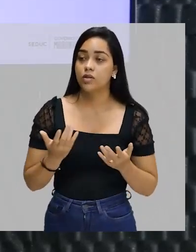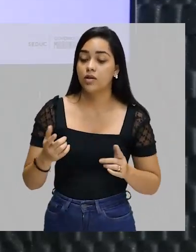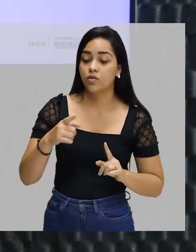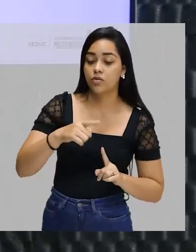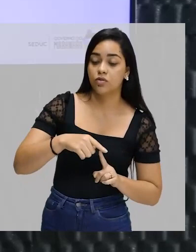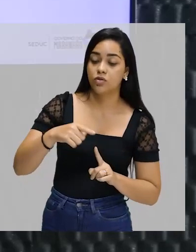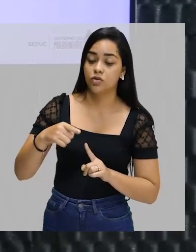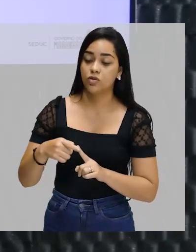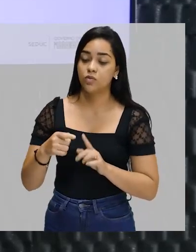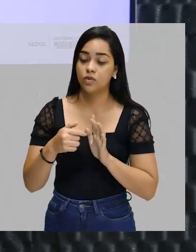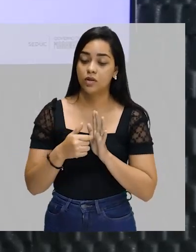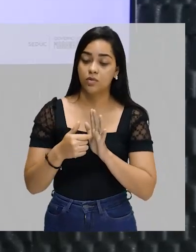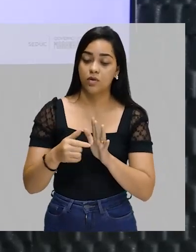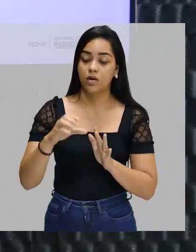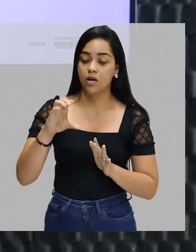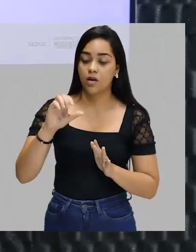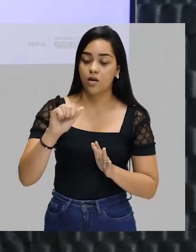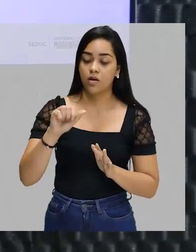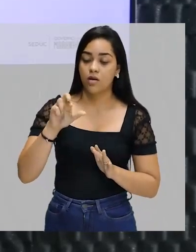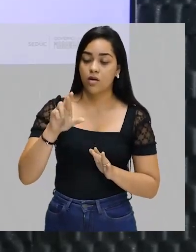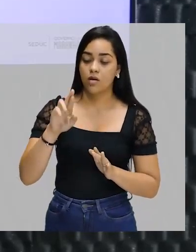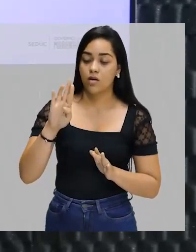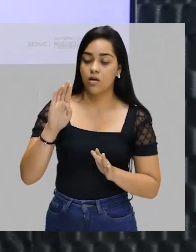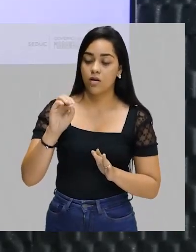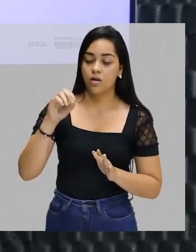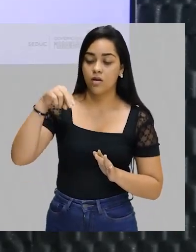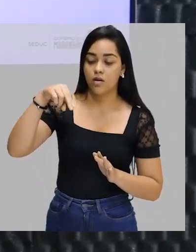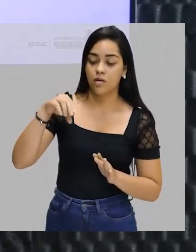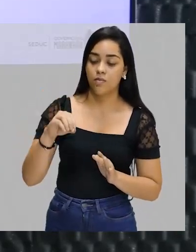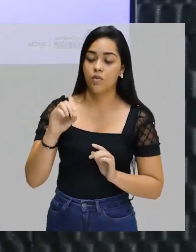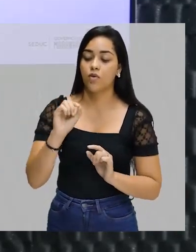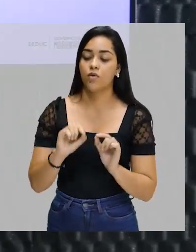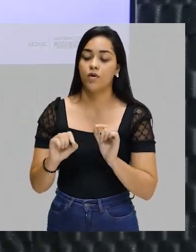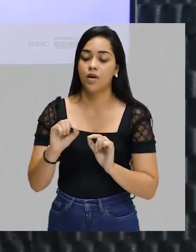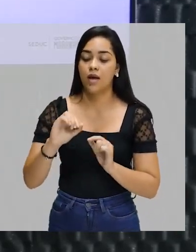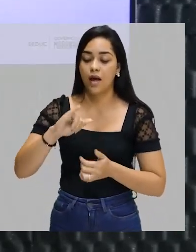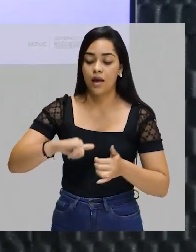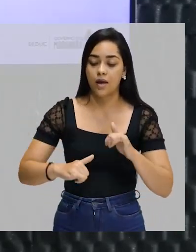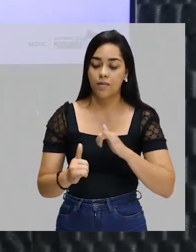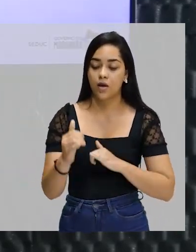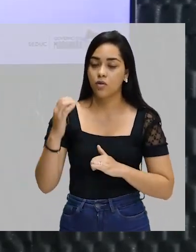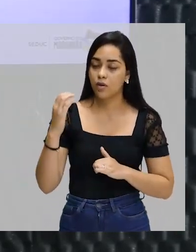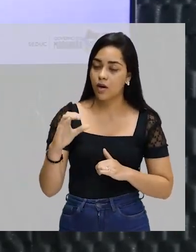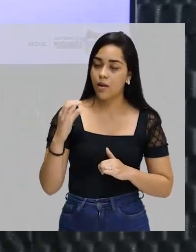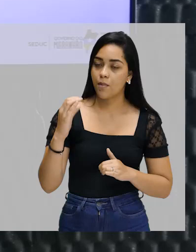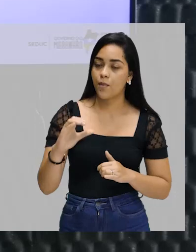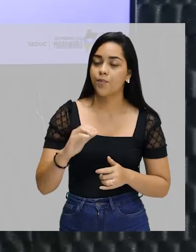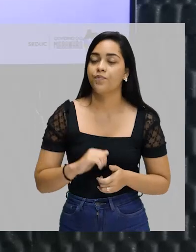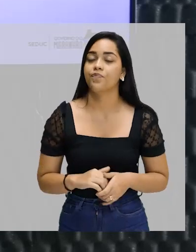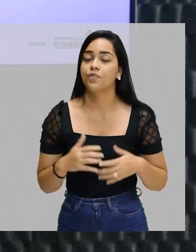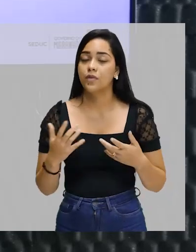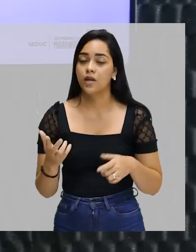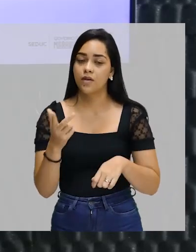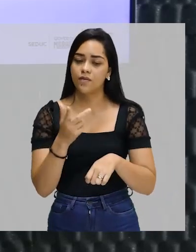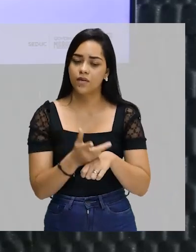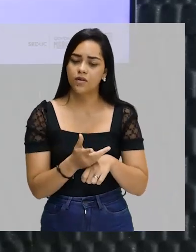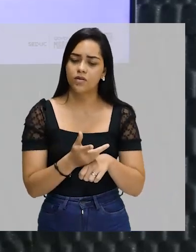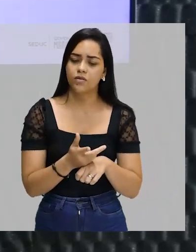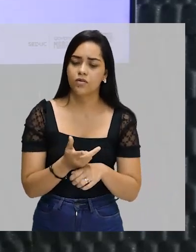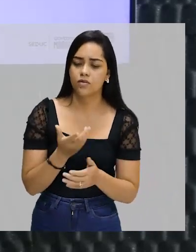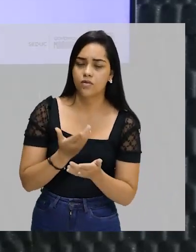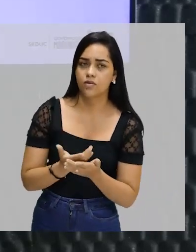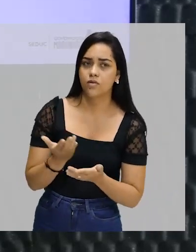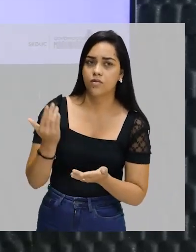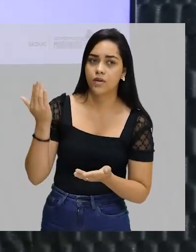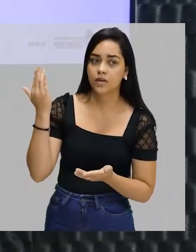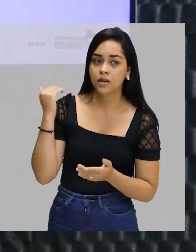que apresentam carbono. Então, a química orgânica é a química do carbono. E em vídeos anteriores, nós